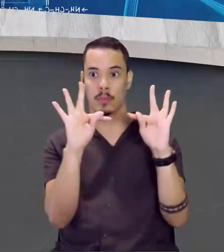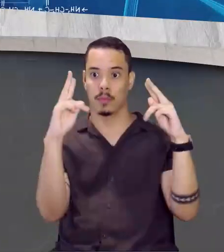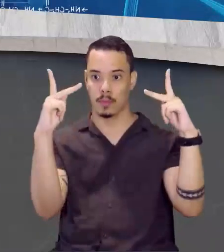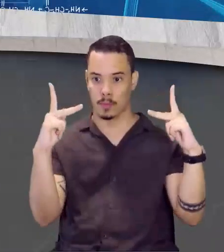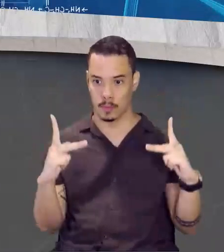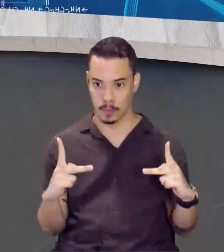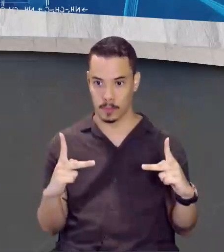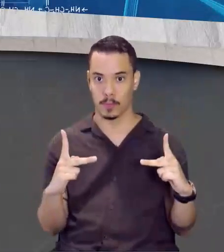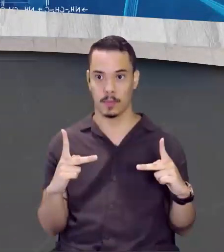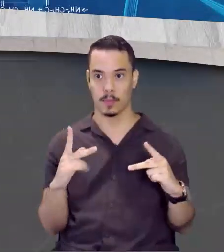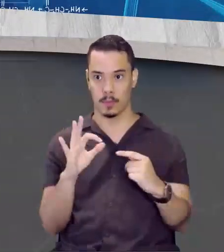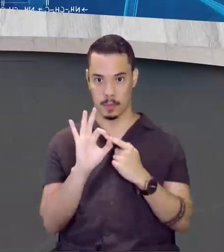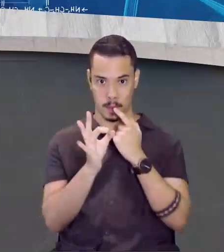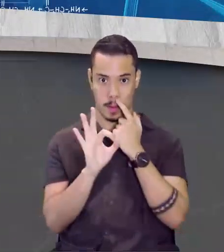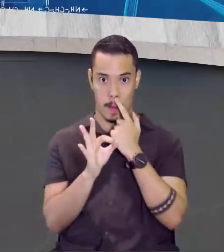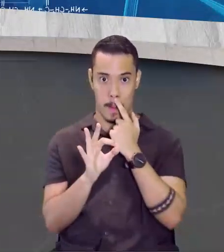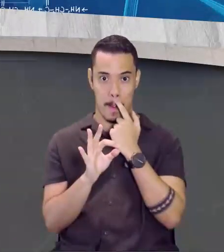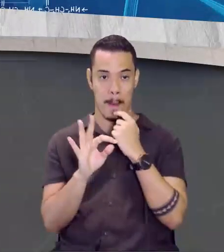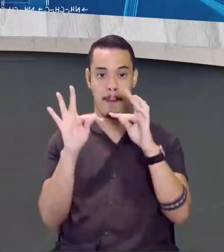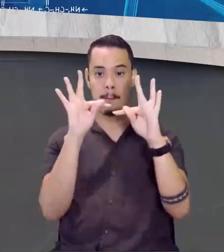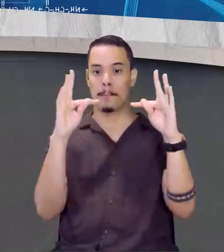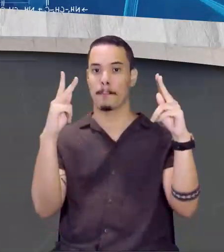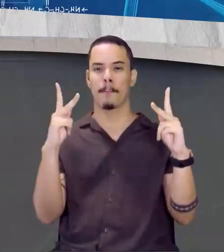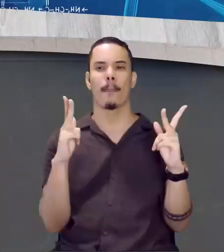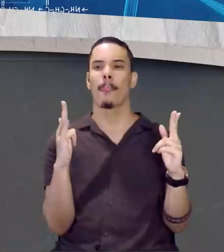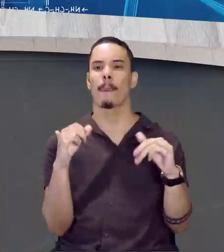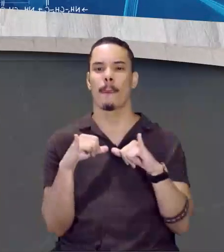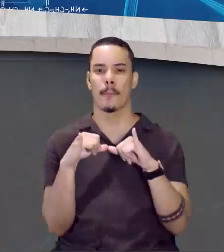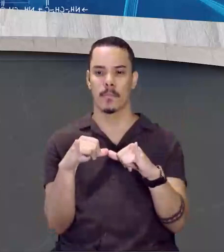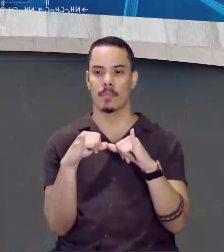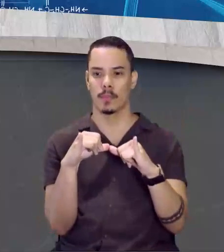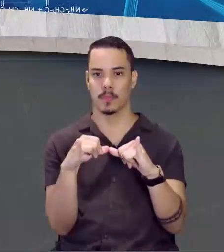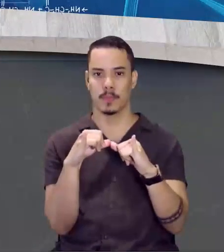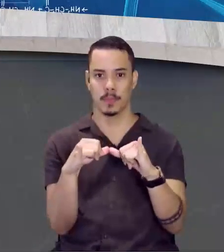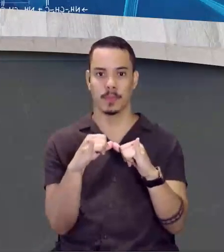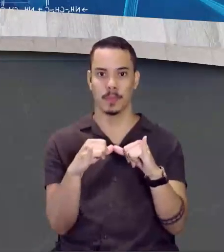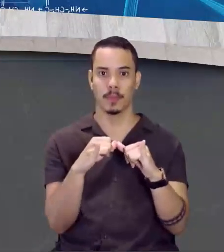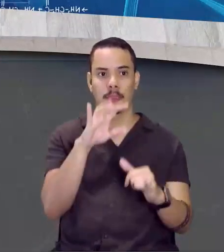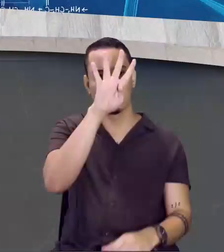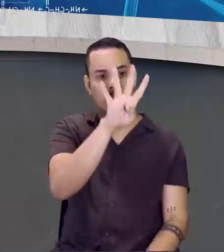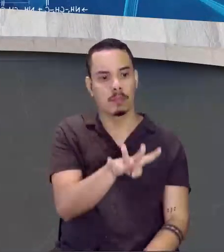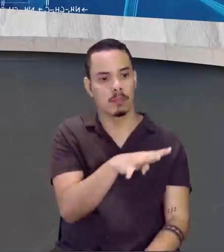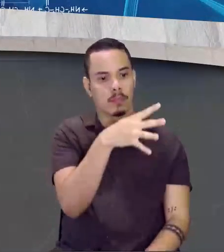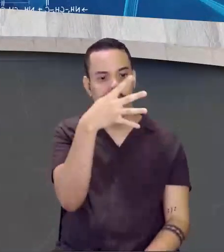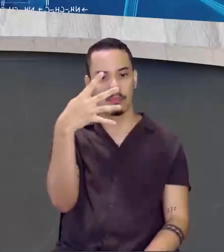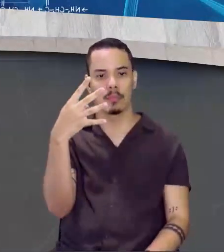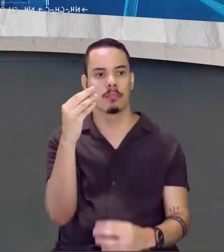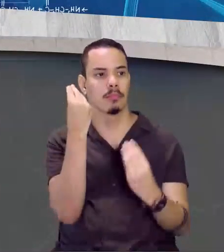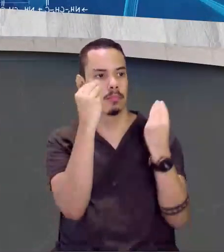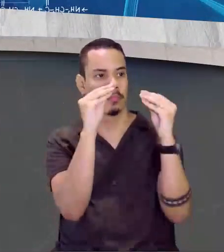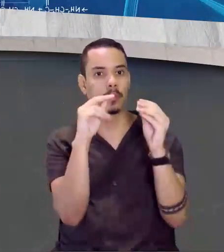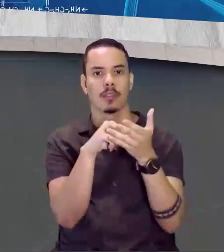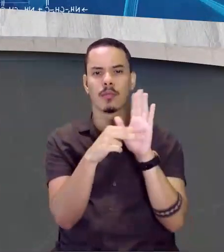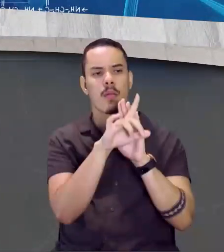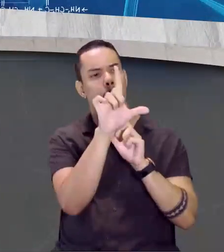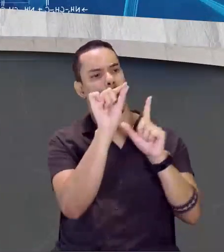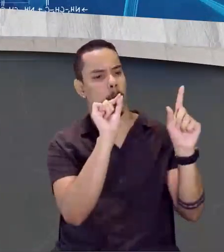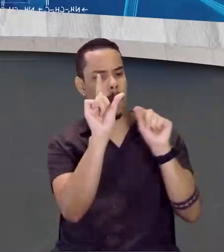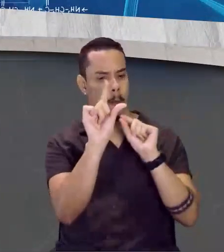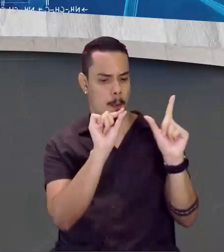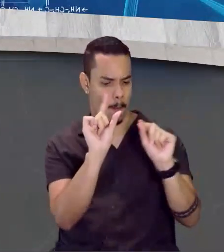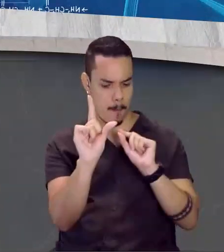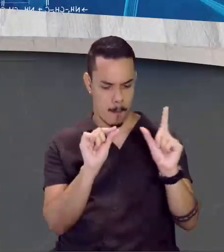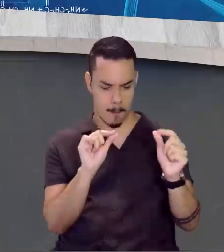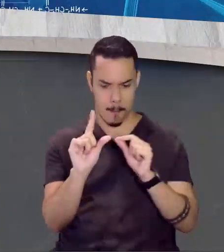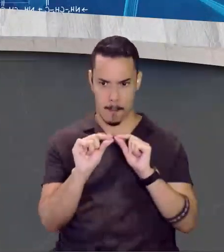Considera uma tabela periódica como um supermercado, onde as prateleiras do supermercado, as mercadorias disponíveis, eles